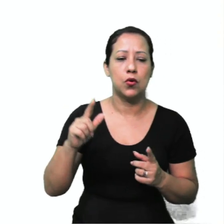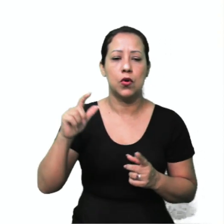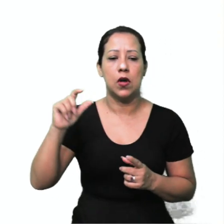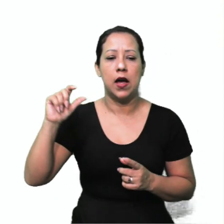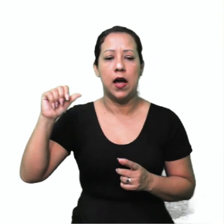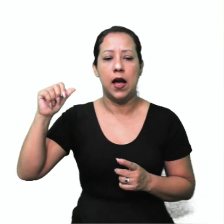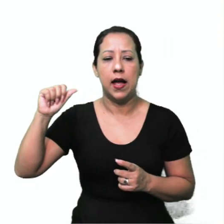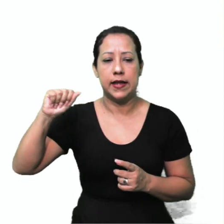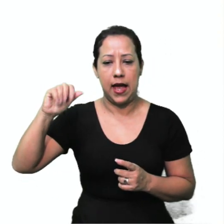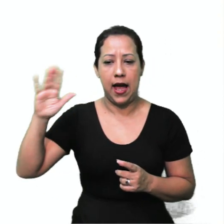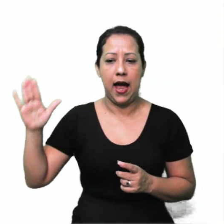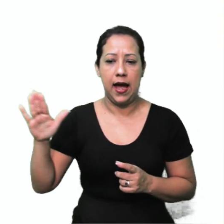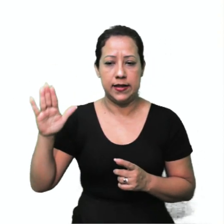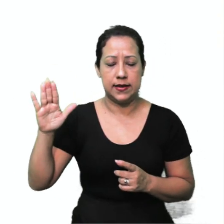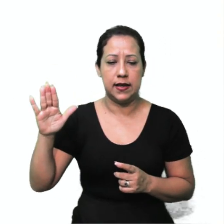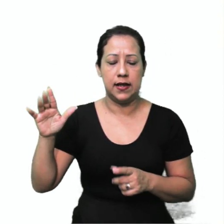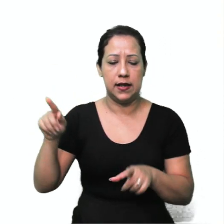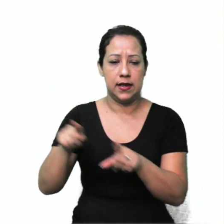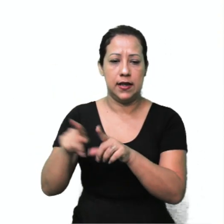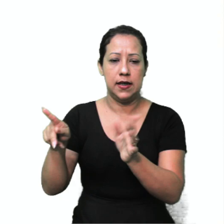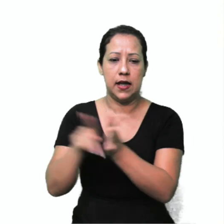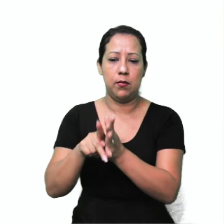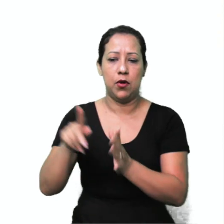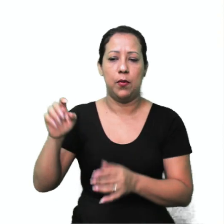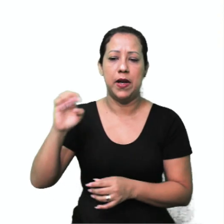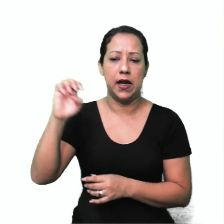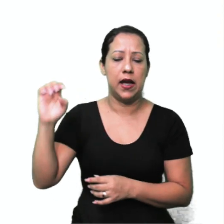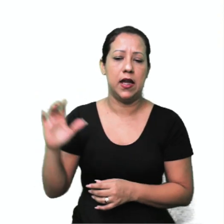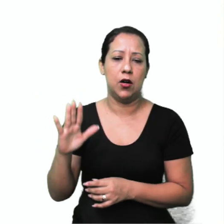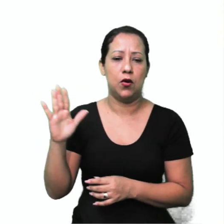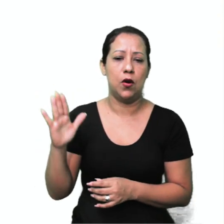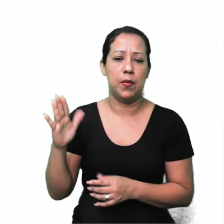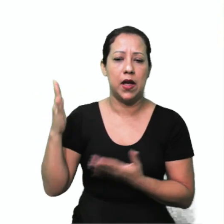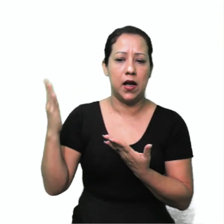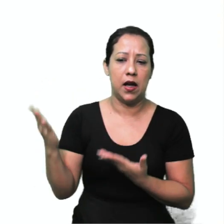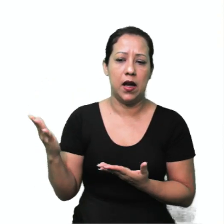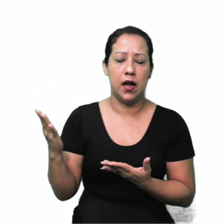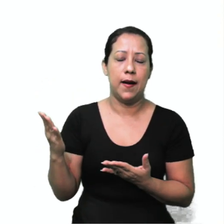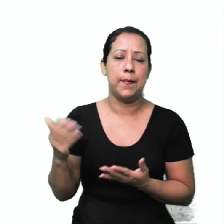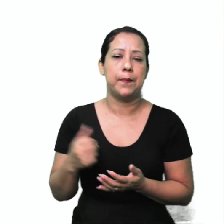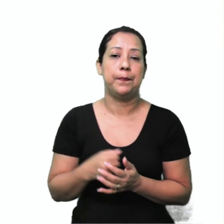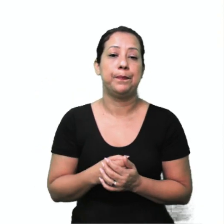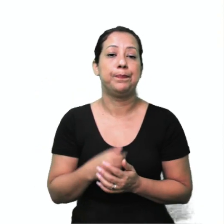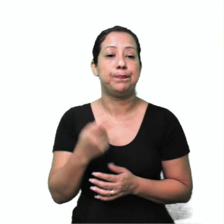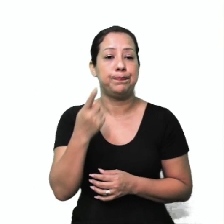própria Europa. E aí, apenas como ideia